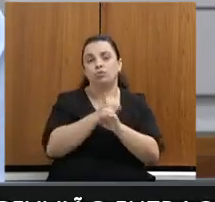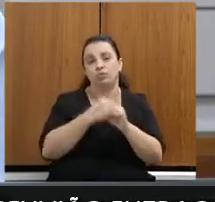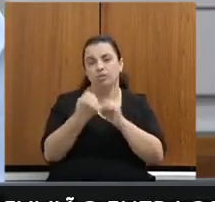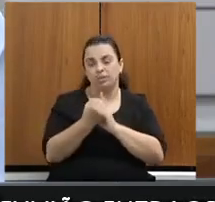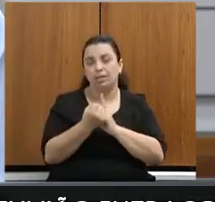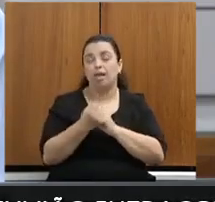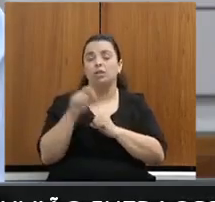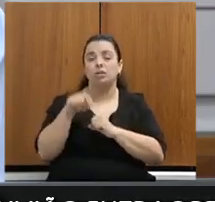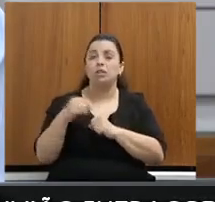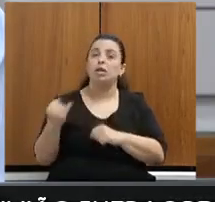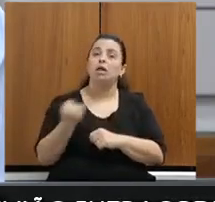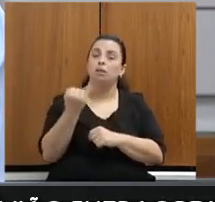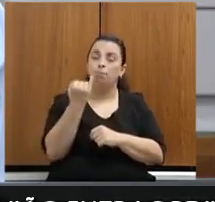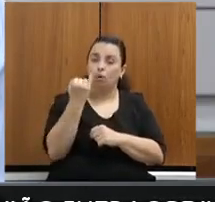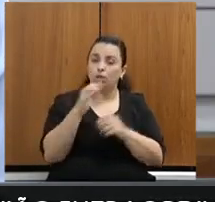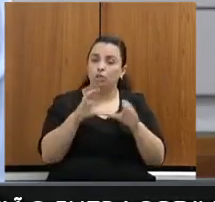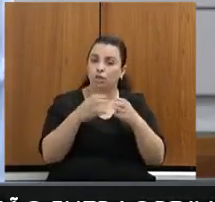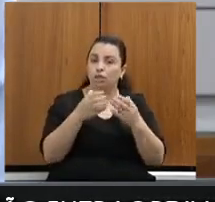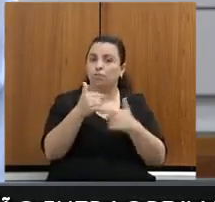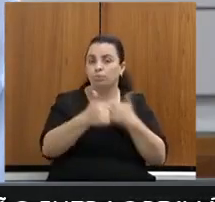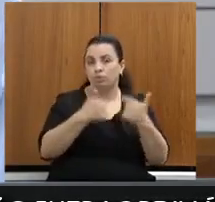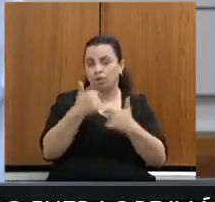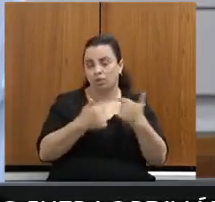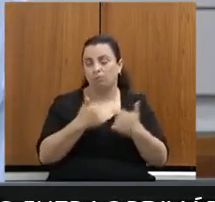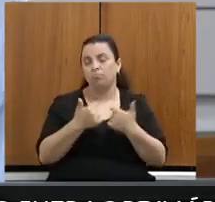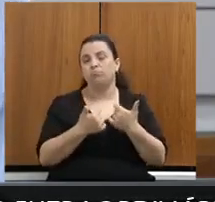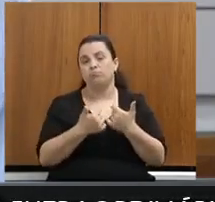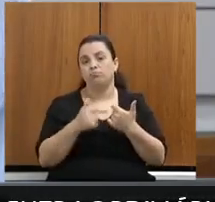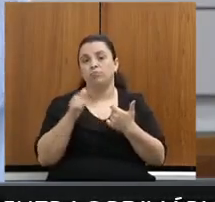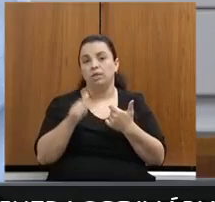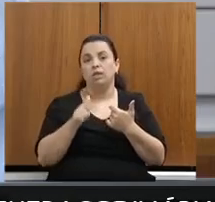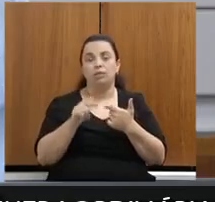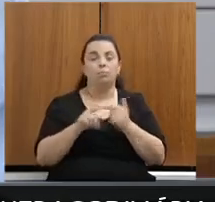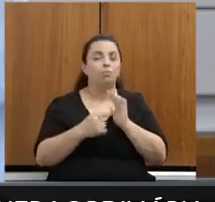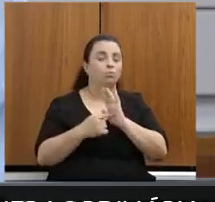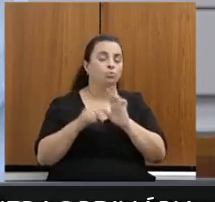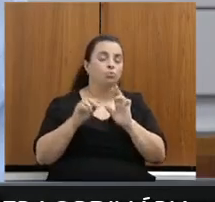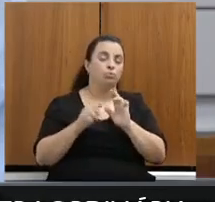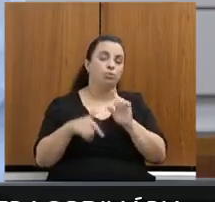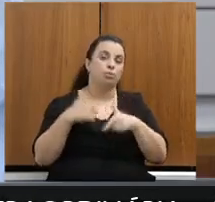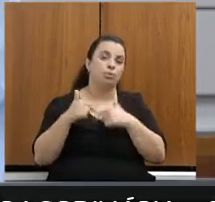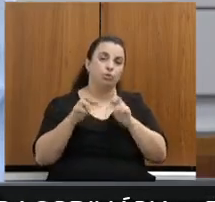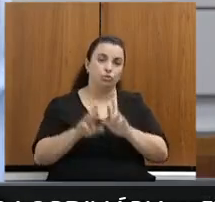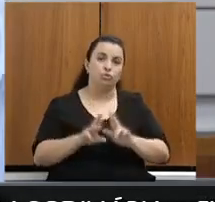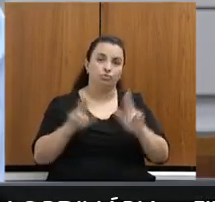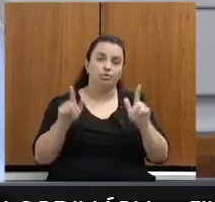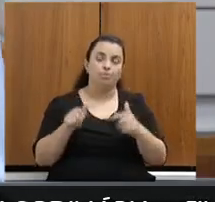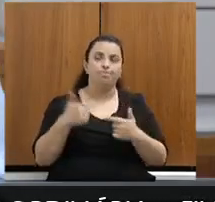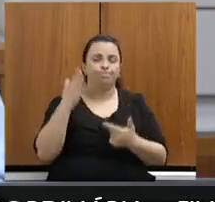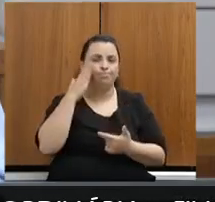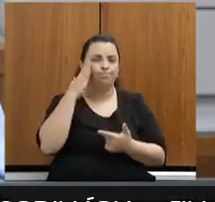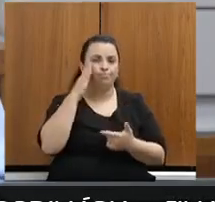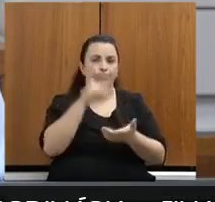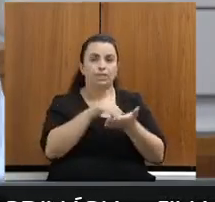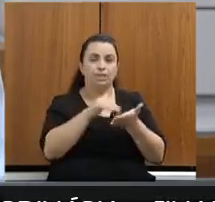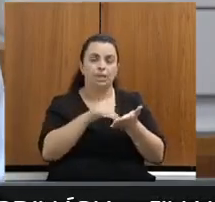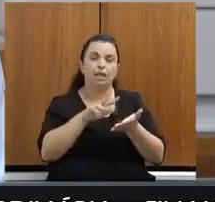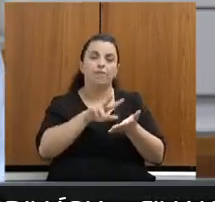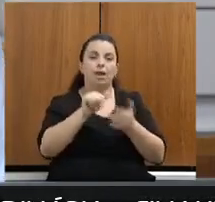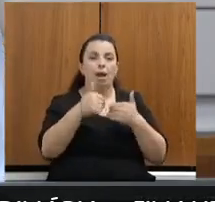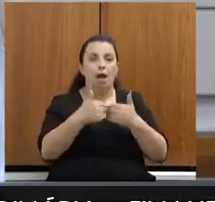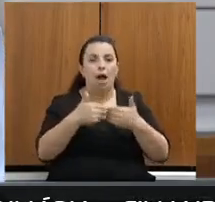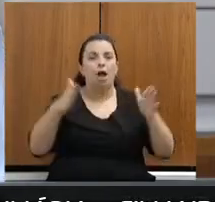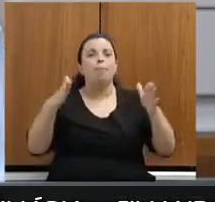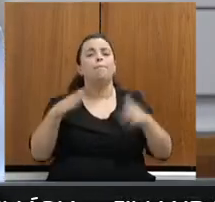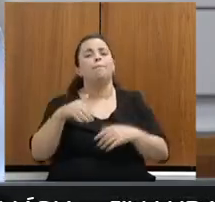importância que tem isso e esse diferencial também nesse trato que eu sei que a secretaria pretende expandir